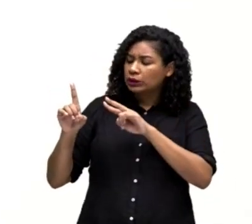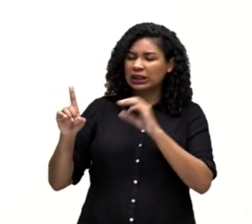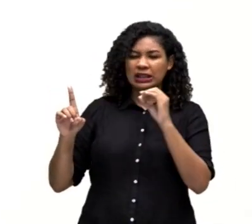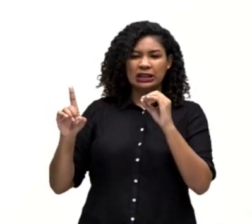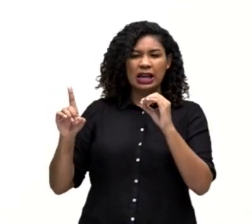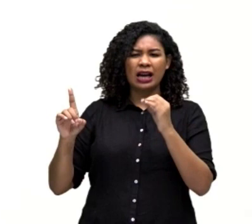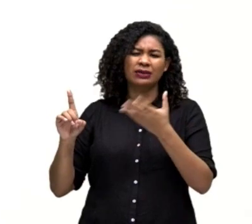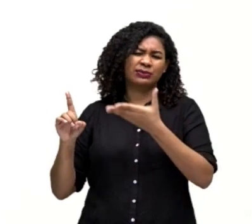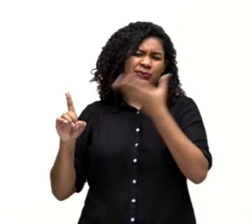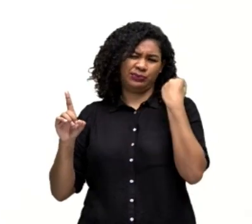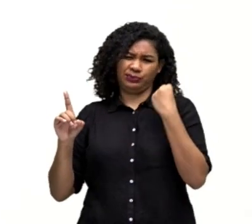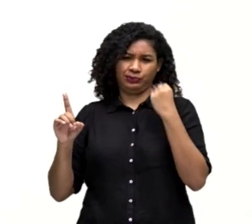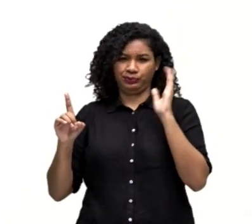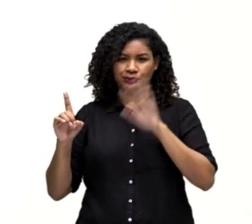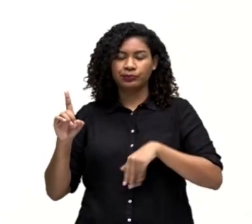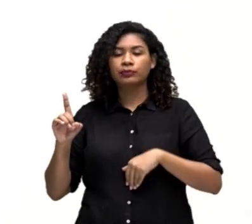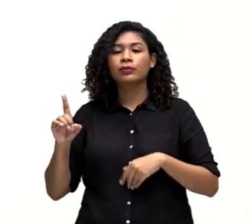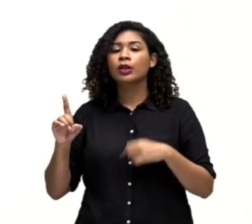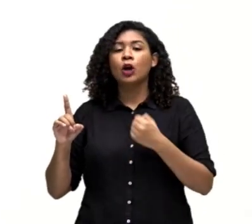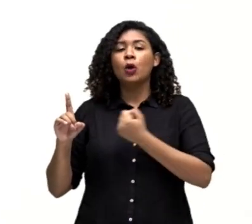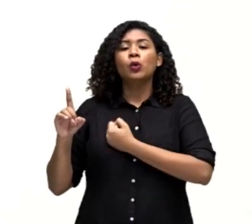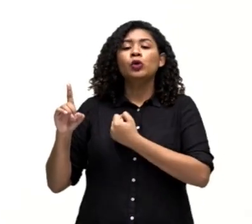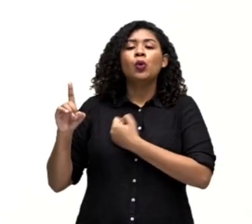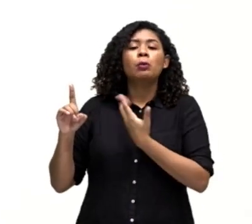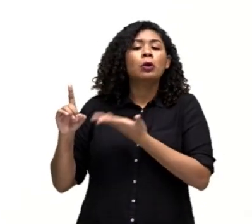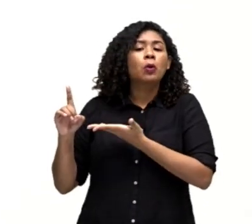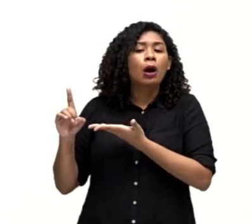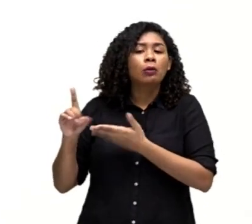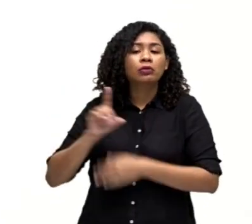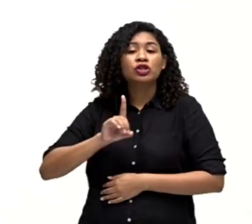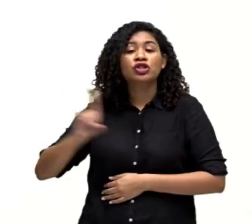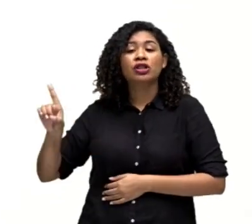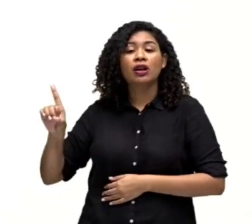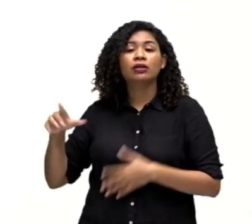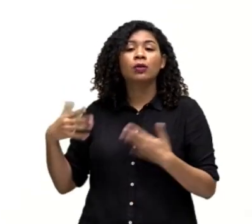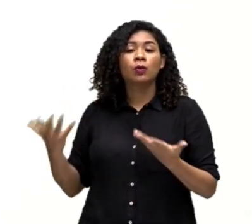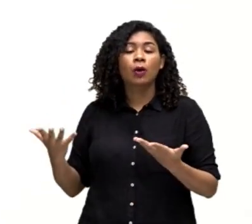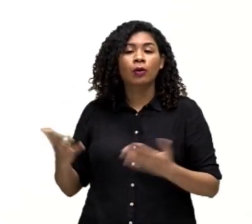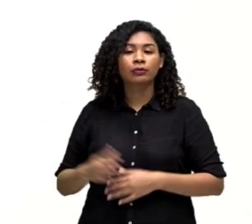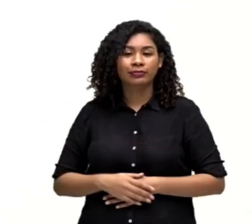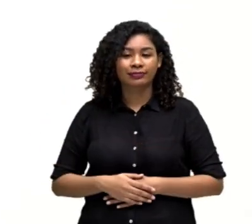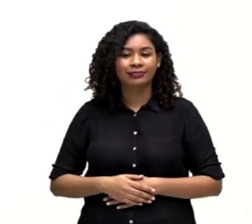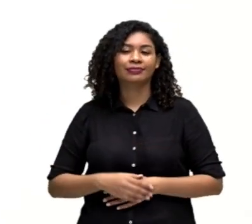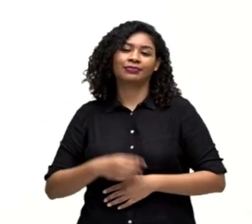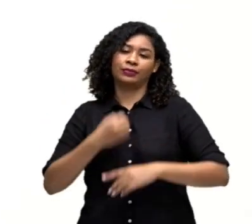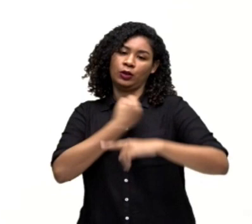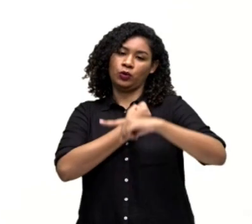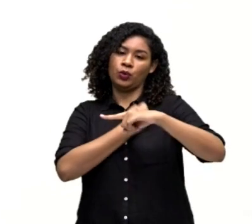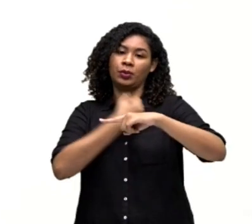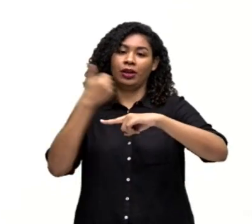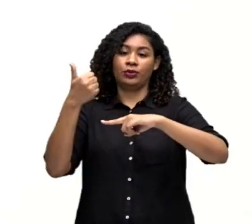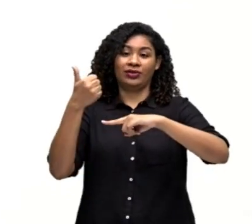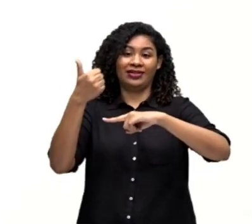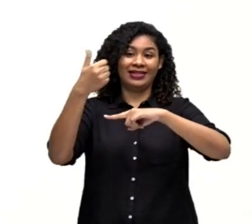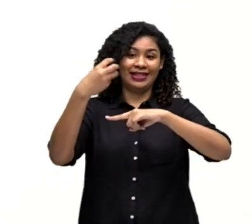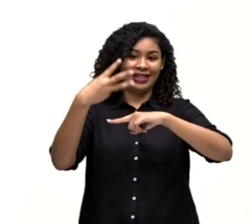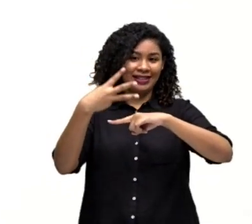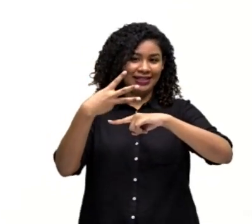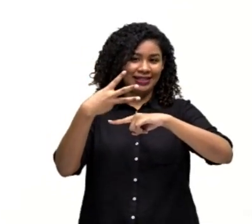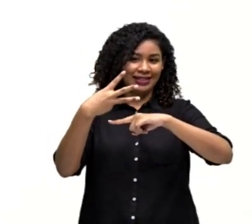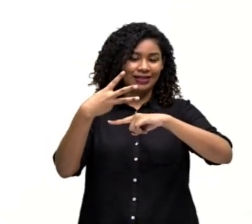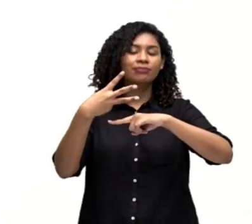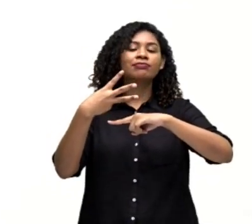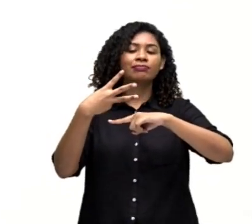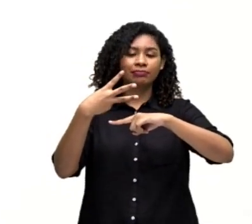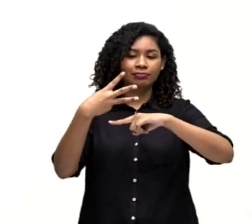zeros. E aí, o valor que sobra, nesse exemplo, equivale a 13. Então, esse